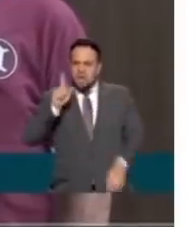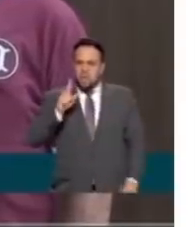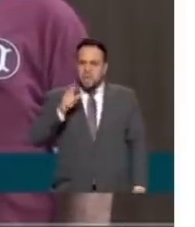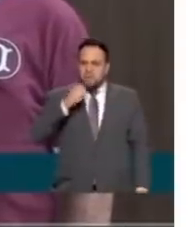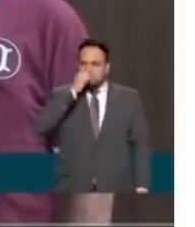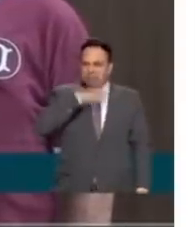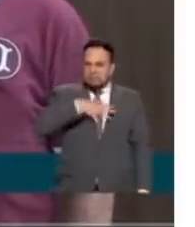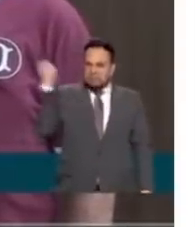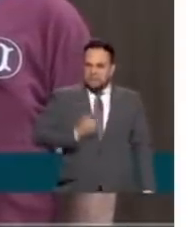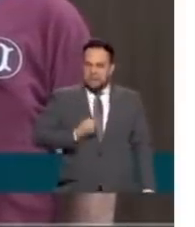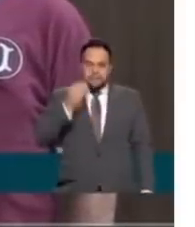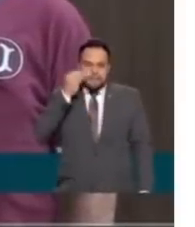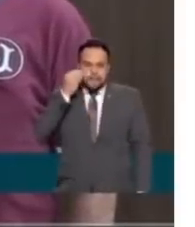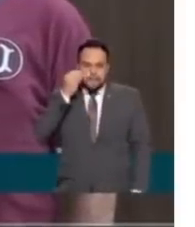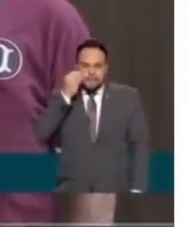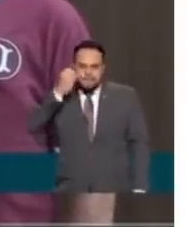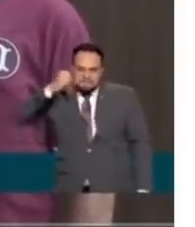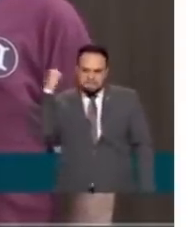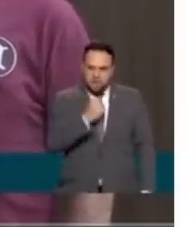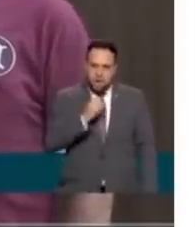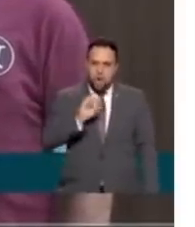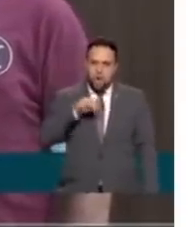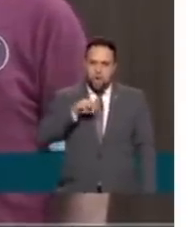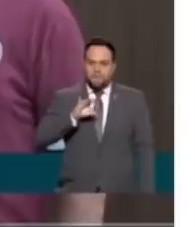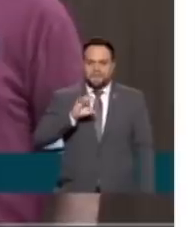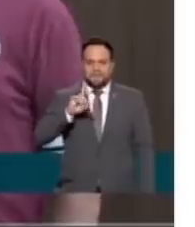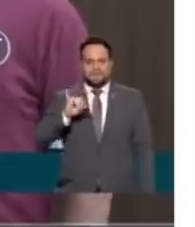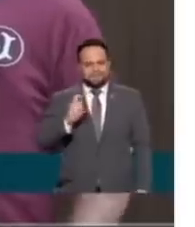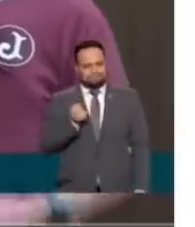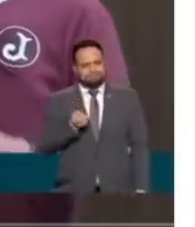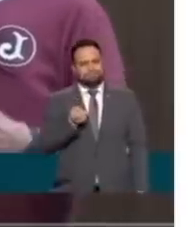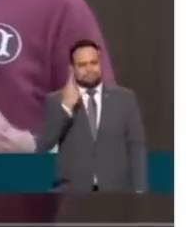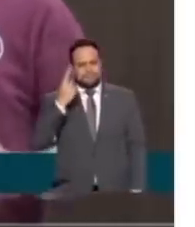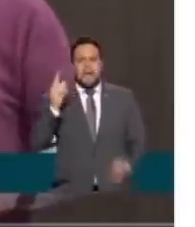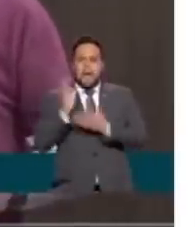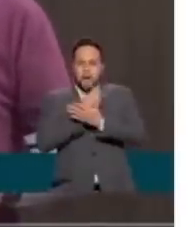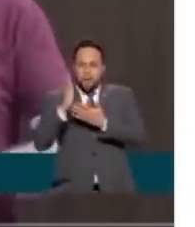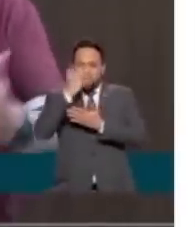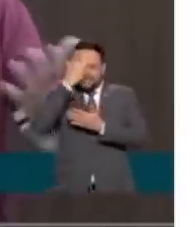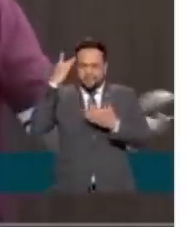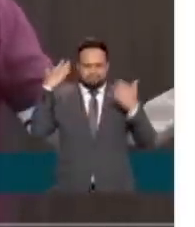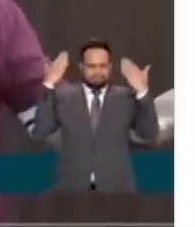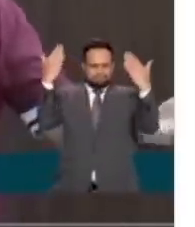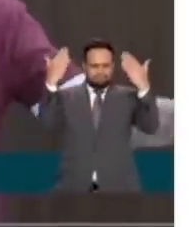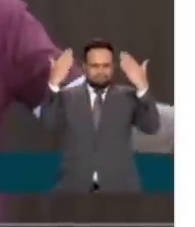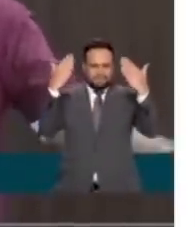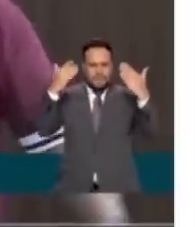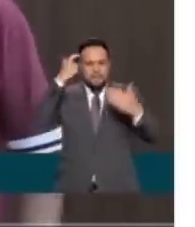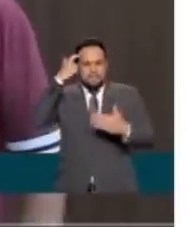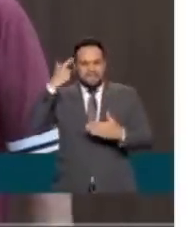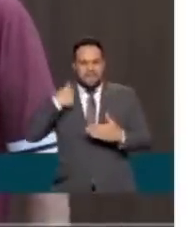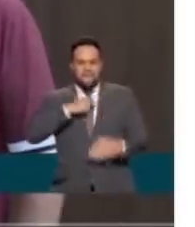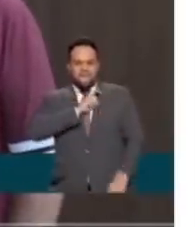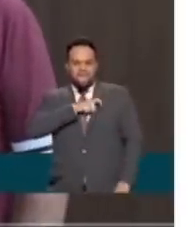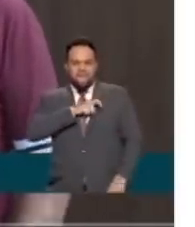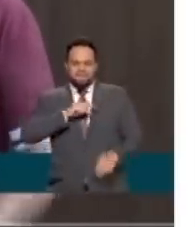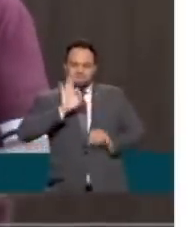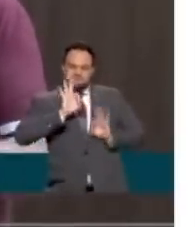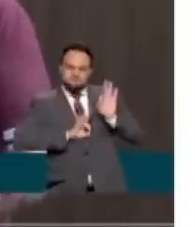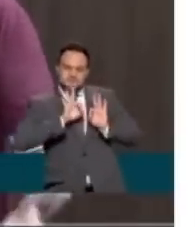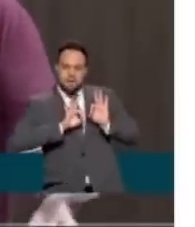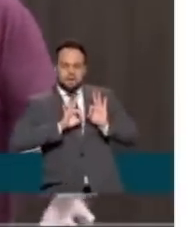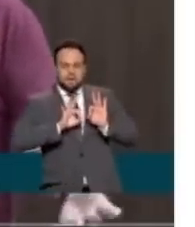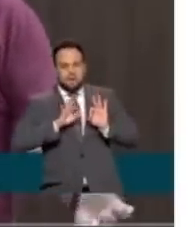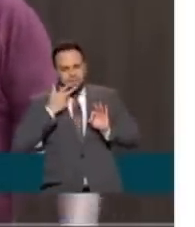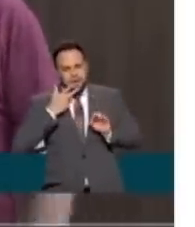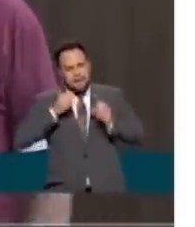não foi uma tentativa de homicídio, é uma coisa... O pessoal tem dúvida, né? Alguns, que seria uma armação da minha parte. Está bem claro aqui. A faca